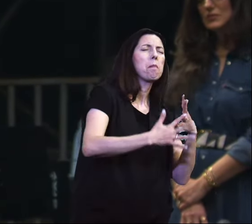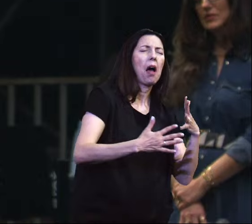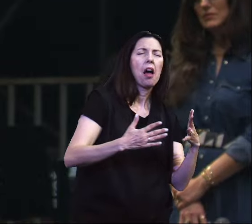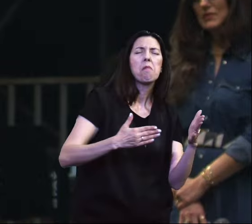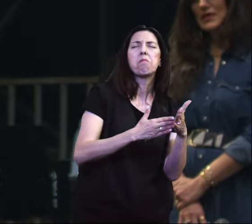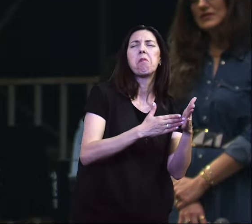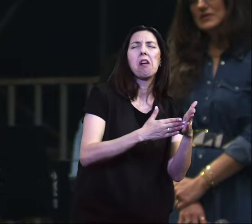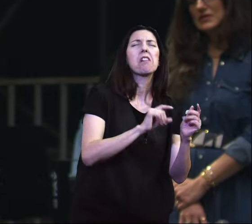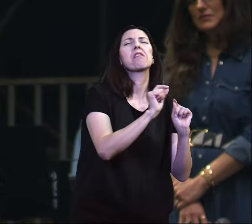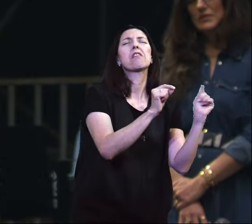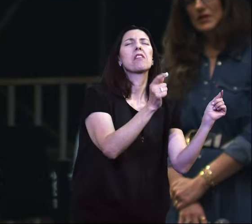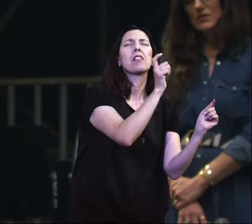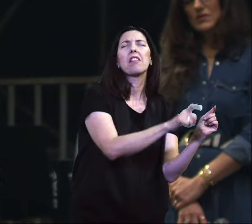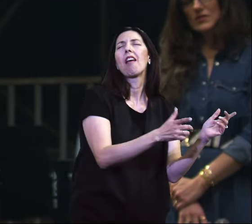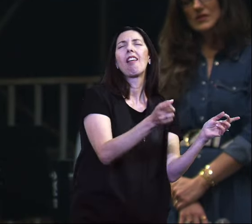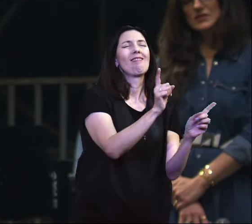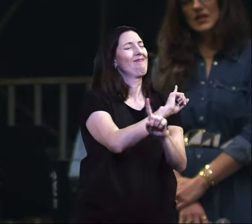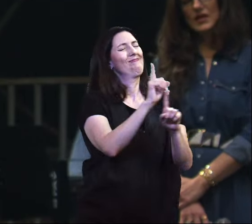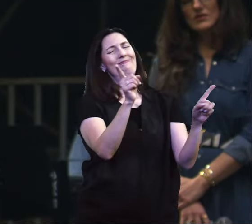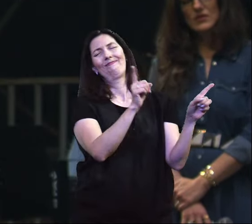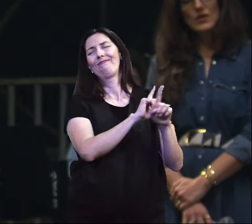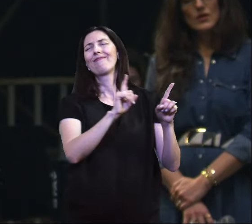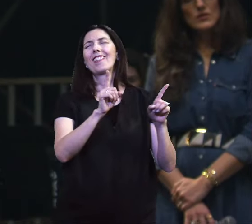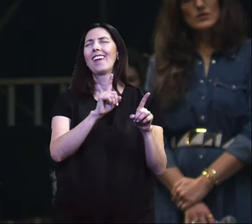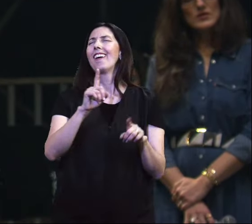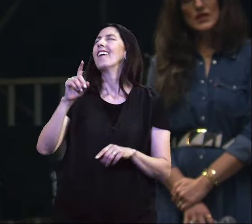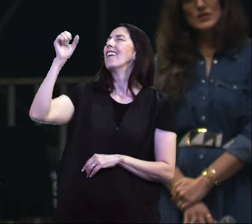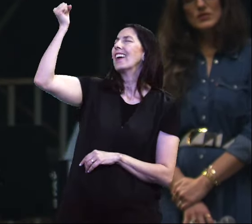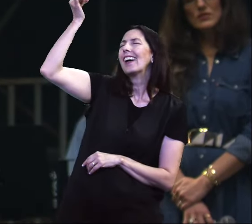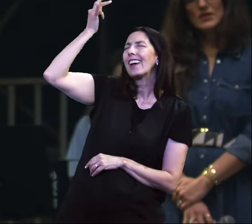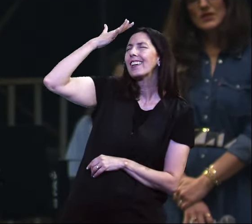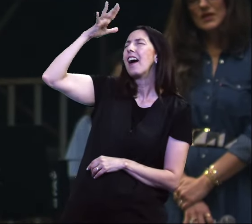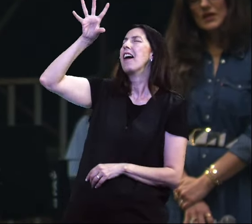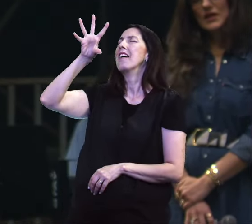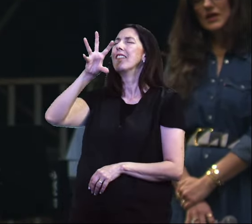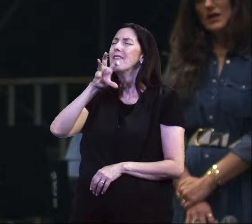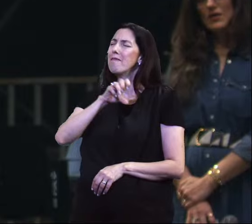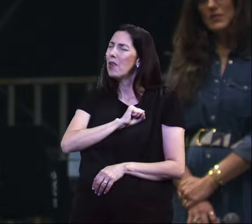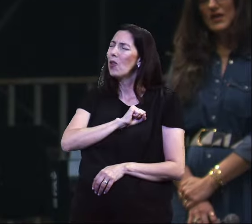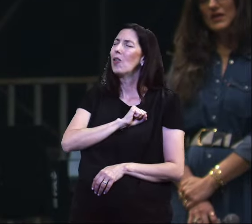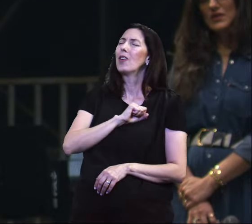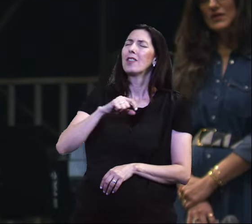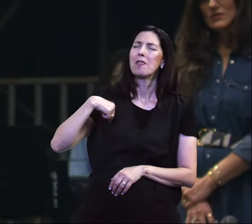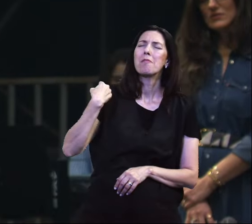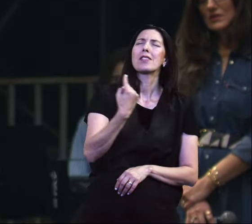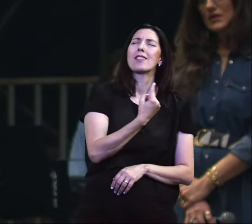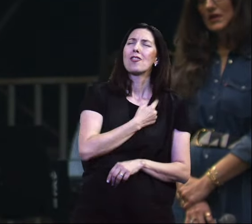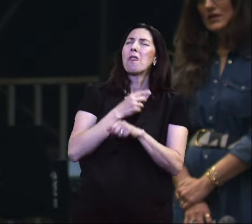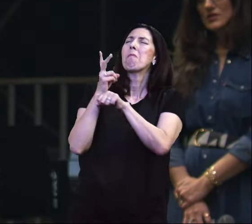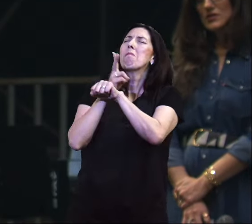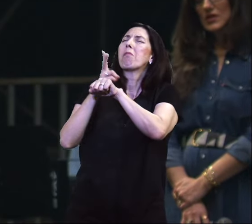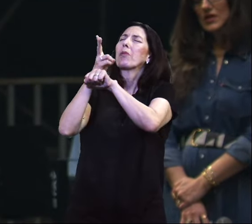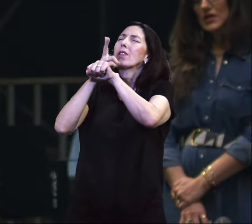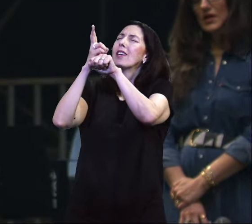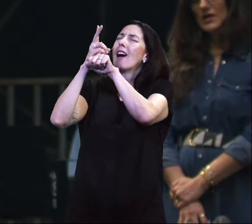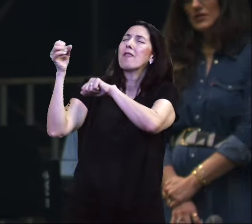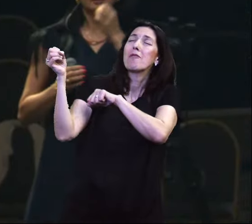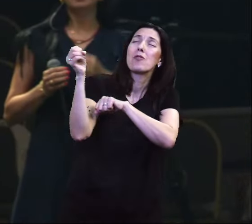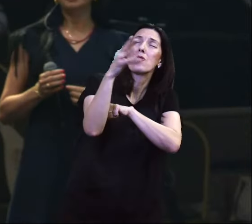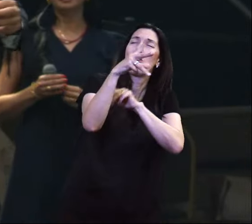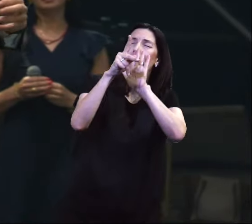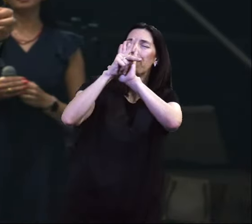Eu quero pedir que o Senhor nos dê a graça, com amor, de buscarmos coisas novas. Pai, eu